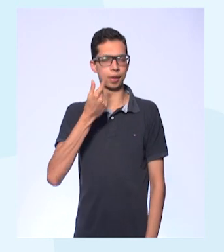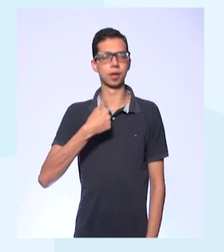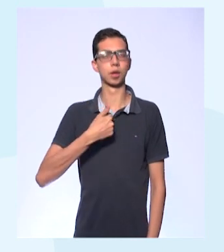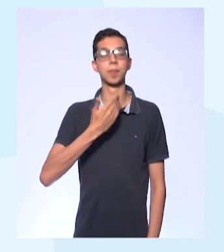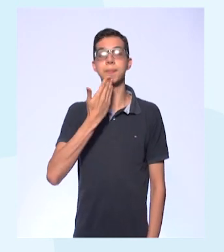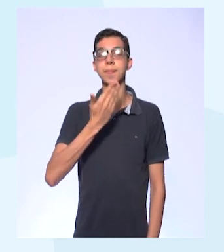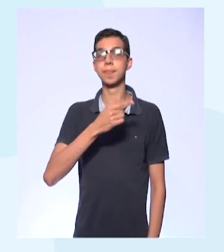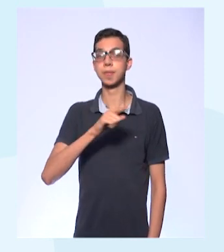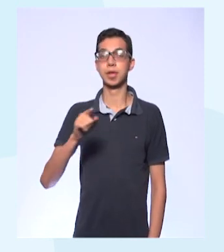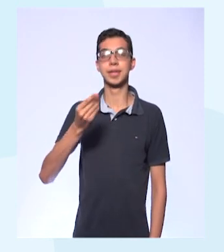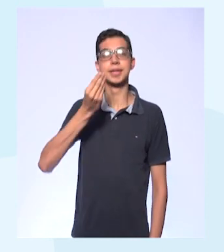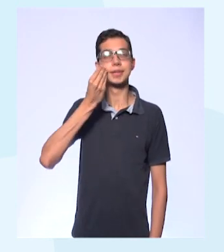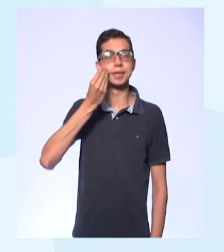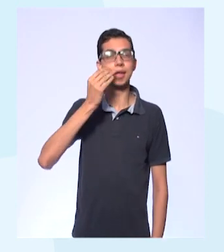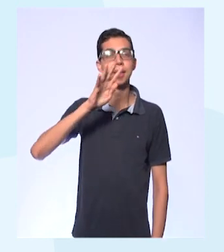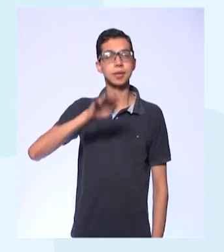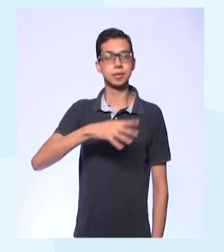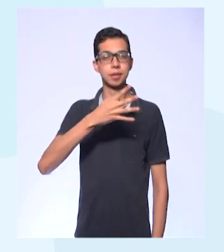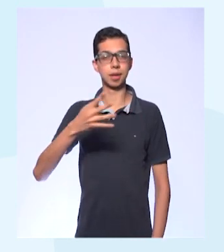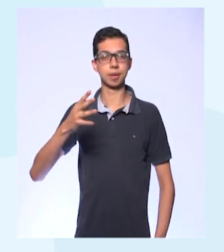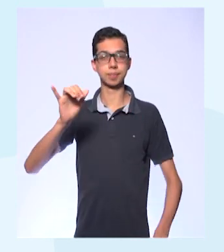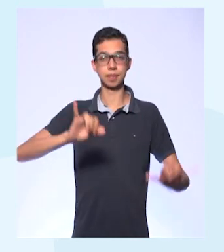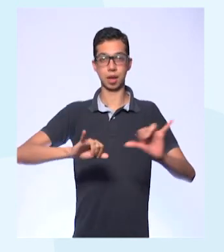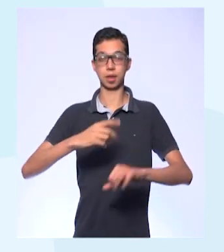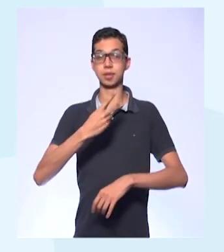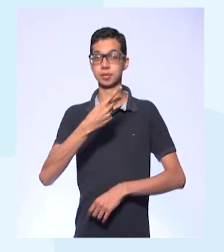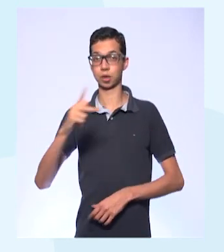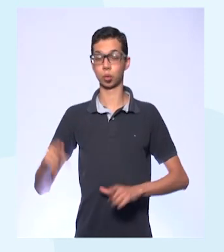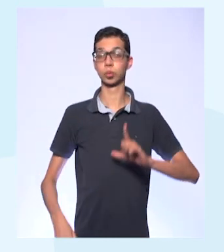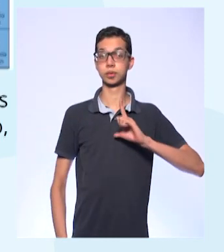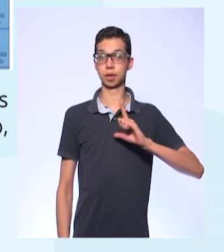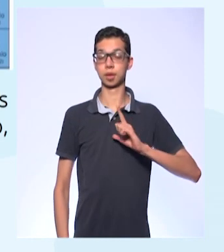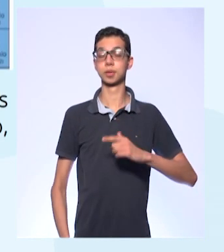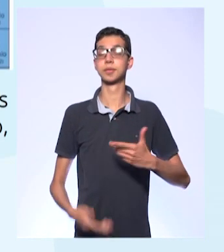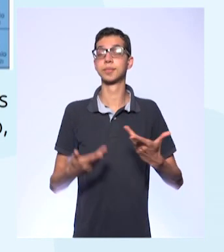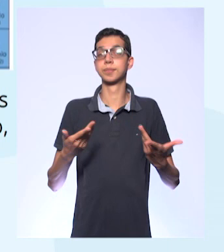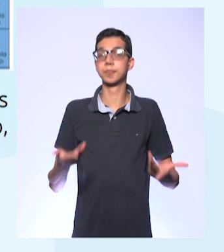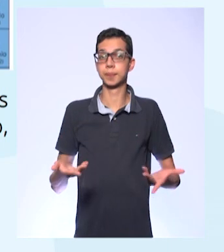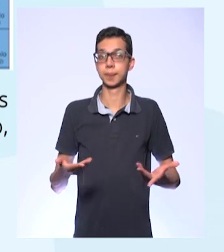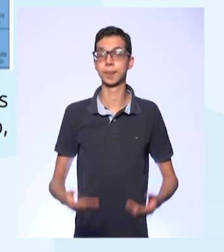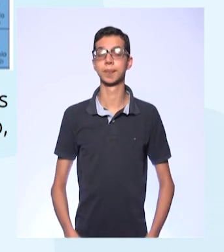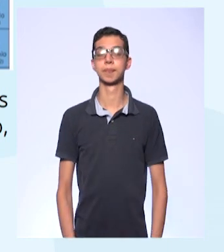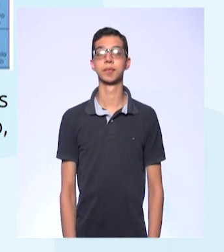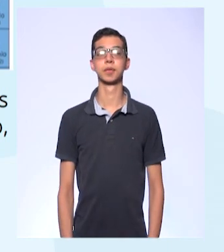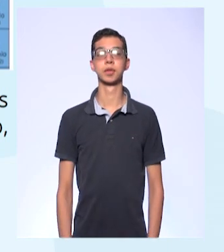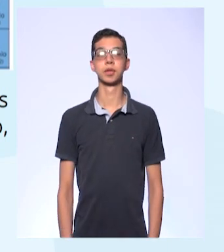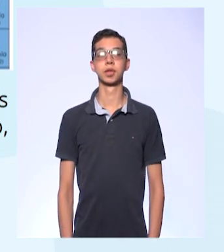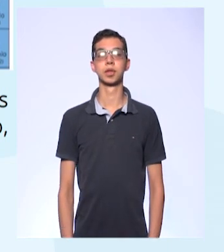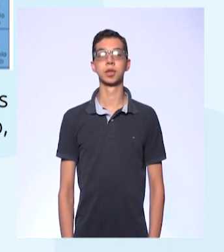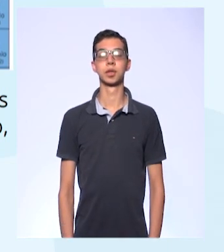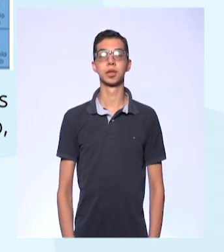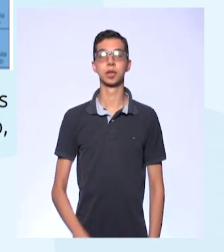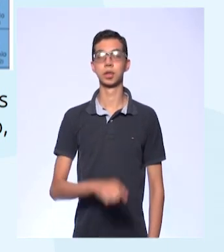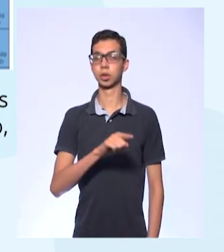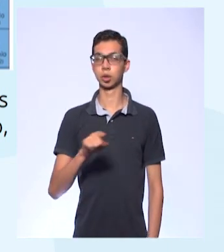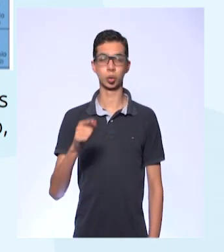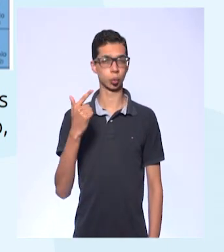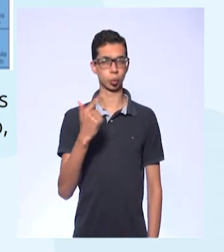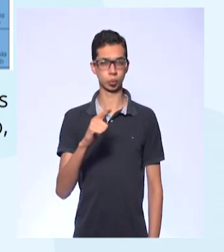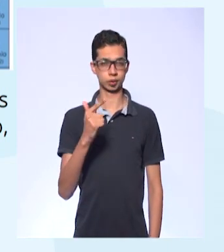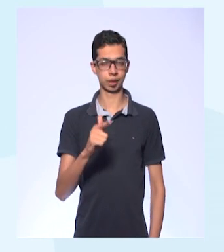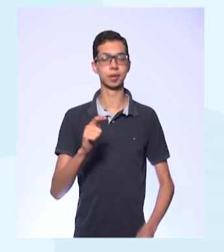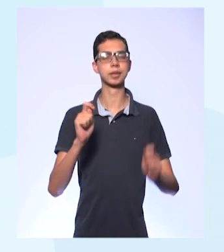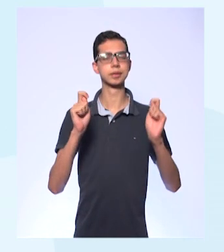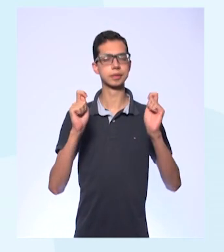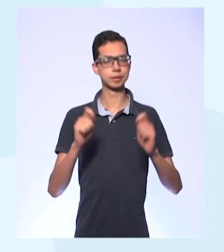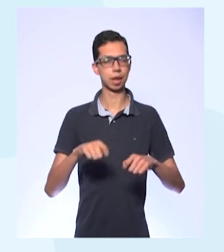tem a tabela em mão, vai consultar a sua tabela. Quem não tem a tabela, eu vou colocar aqui um quadrinho da tabela para vocês olharem, tá? Então, eu